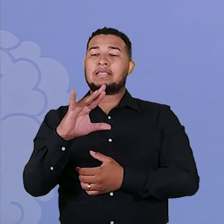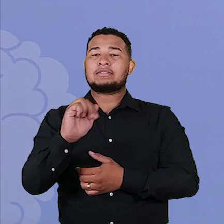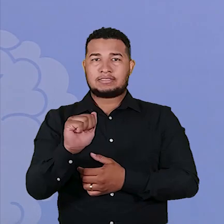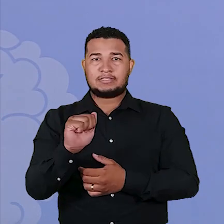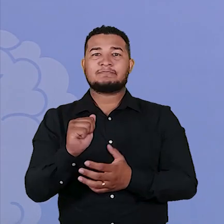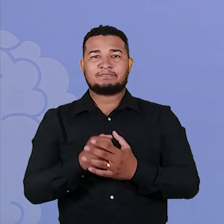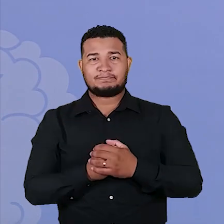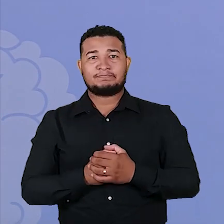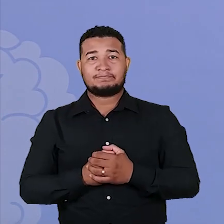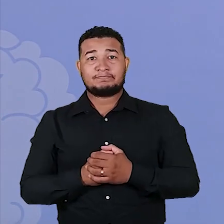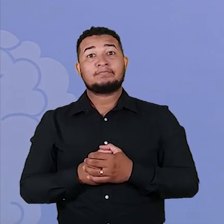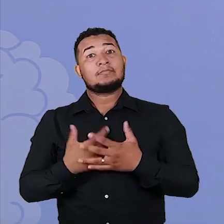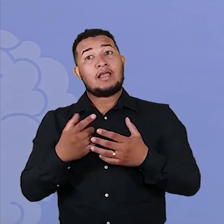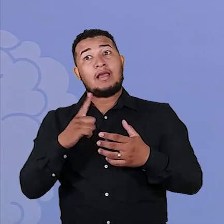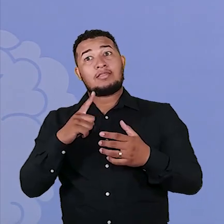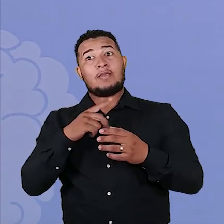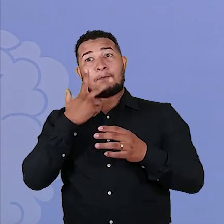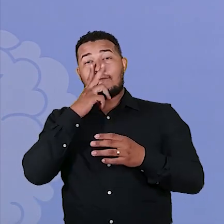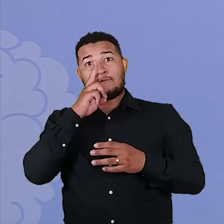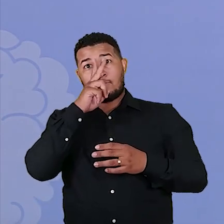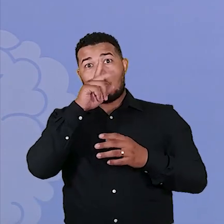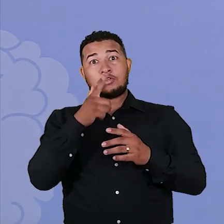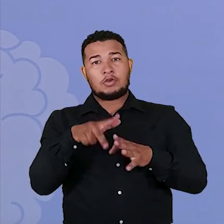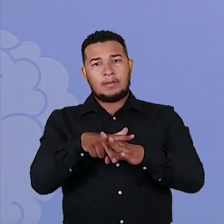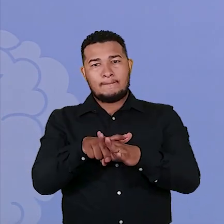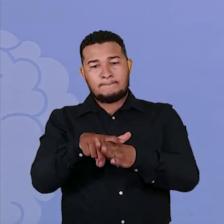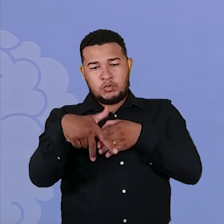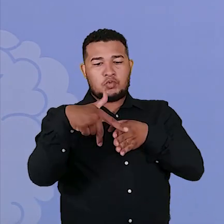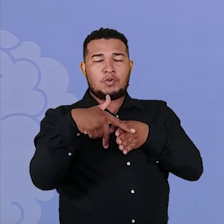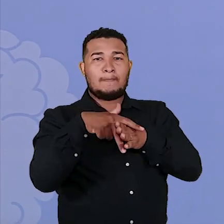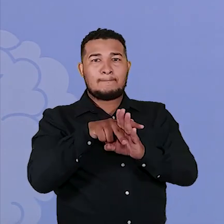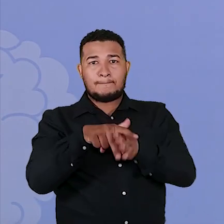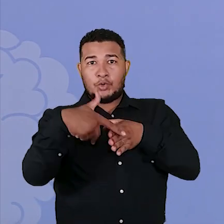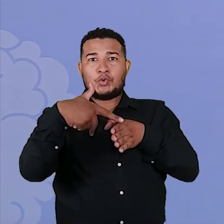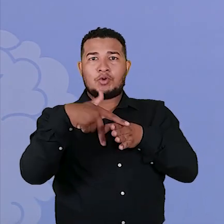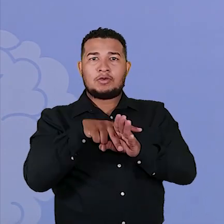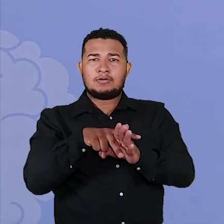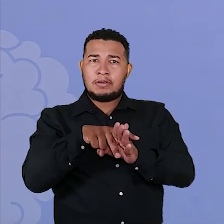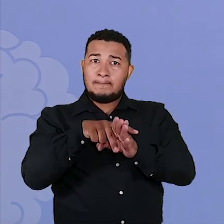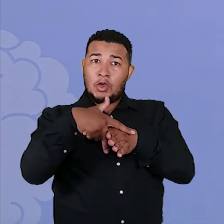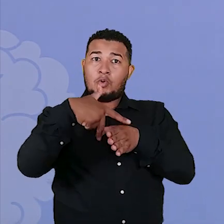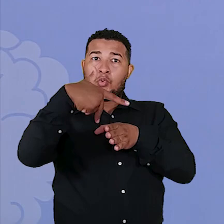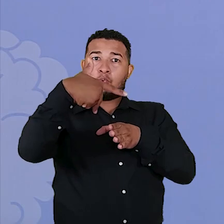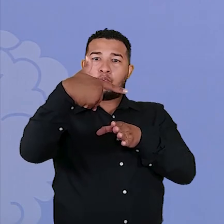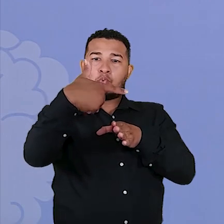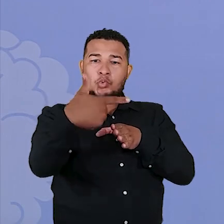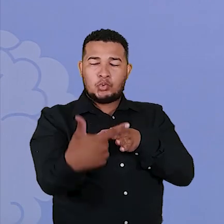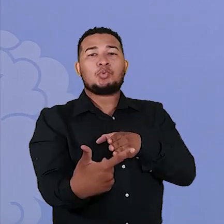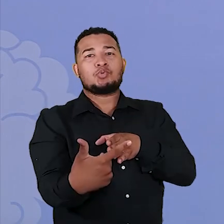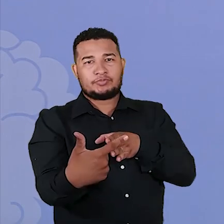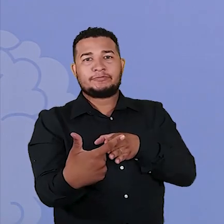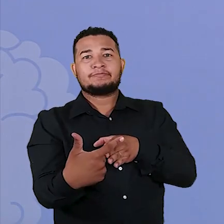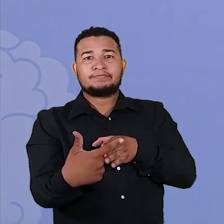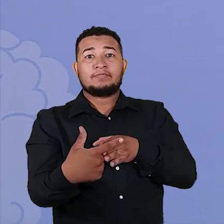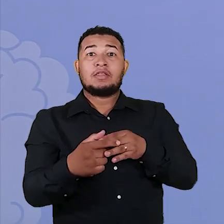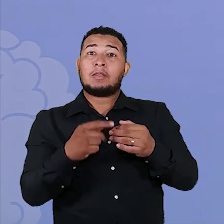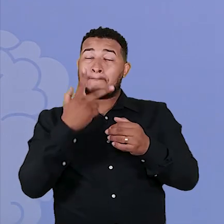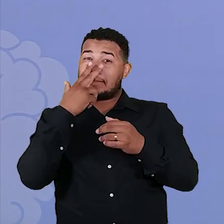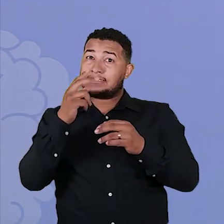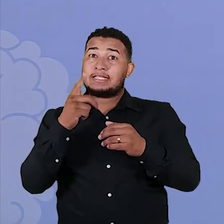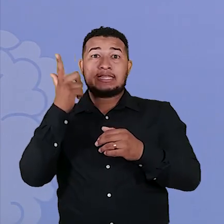continuar né o corpo dele estava nem nessa de continuar aquele movimento e ouvi uma força né contrário é muito blusa que estão ele teve ali